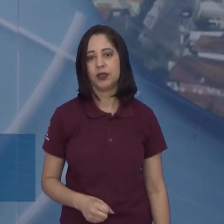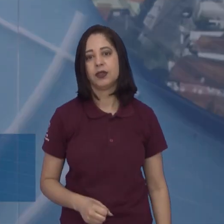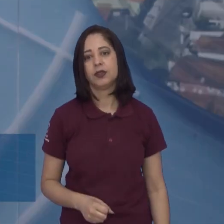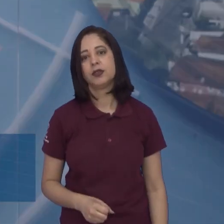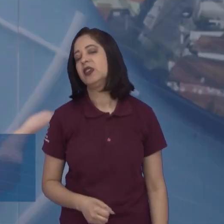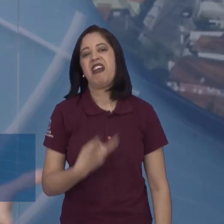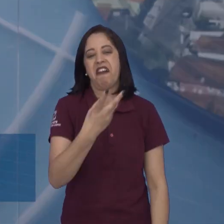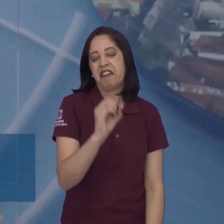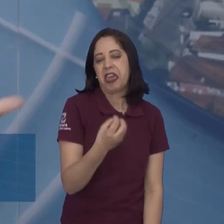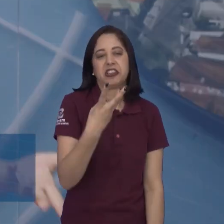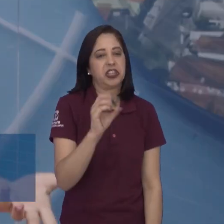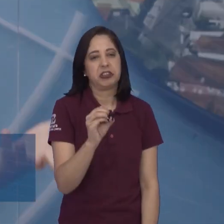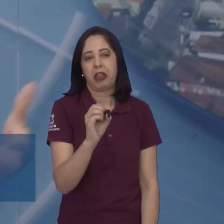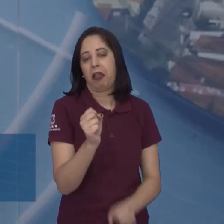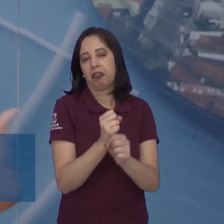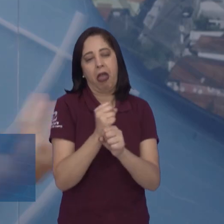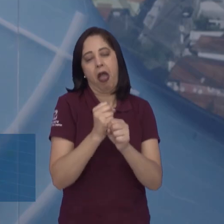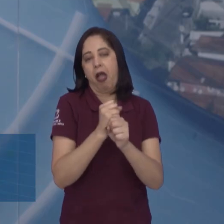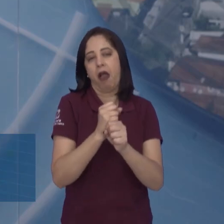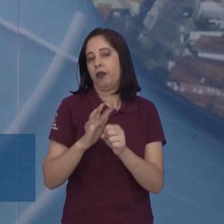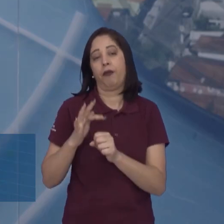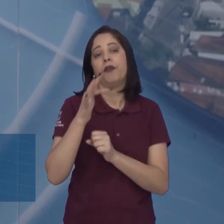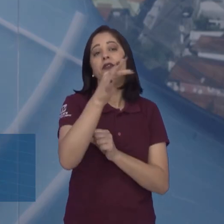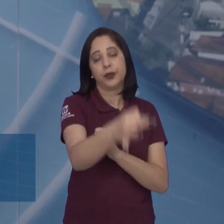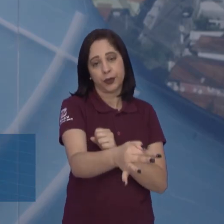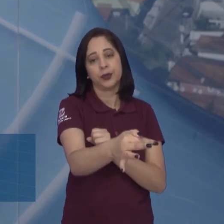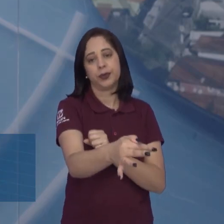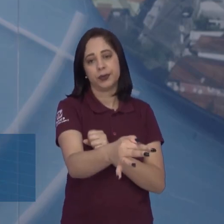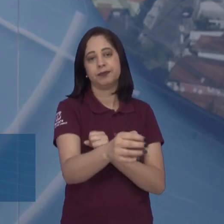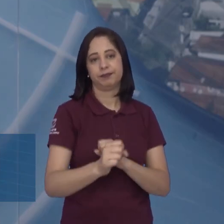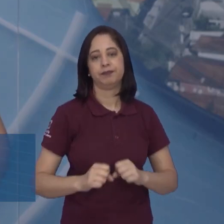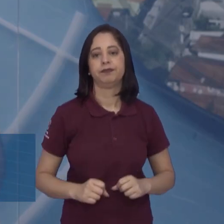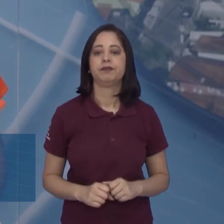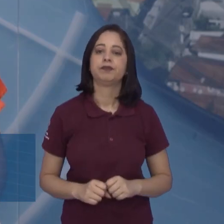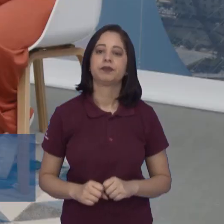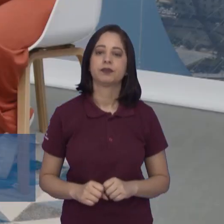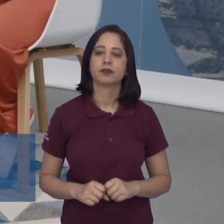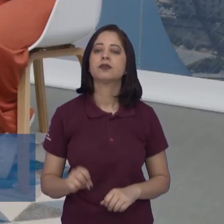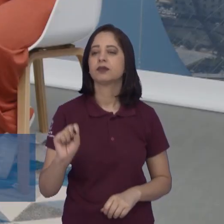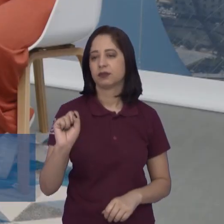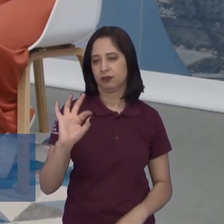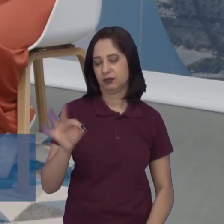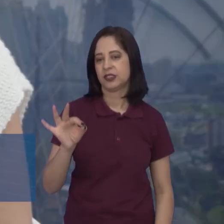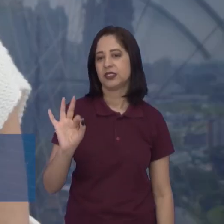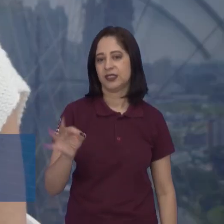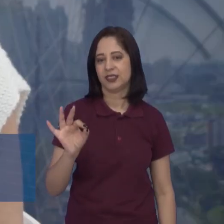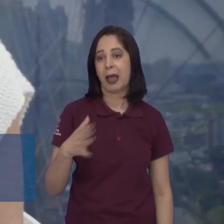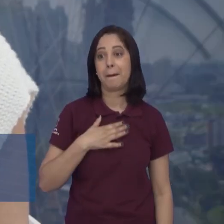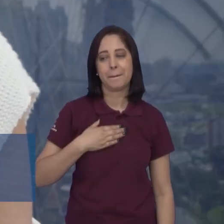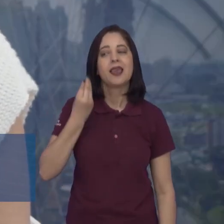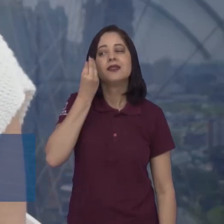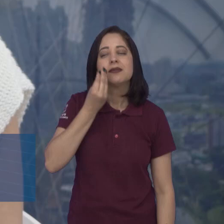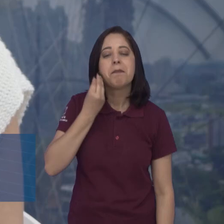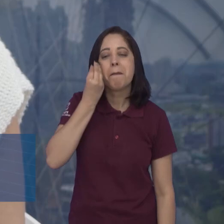daqui 20, 30 anos, ou nem isso, né, que a conta pode chegar bem antes, né? Sim, com certeza. Acho que a minha experiência